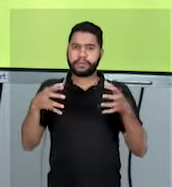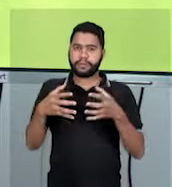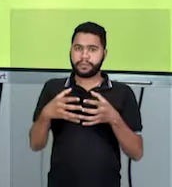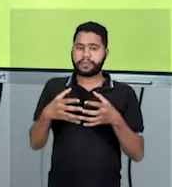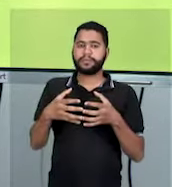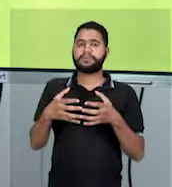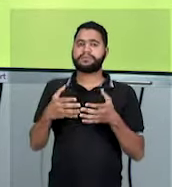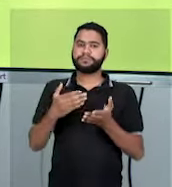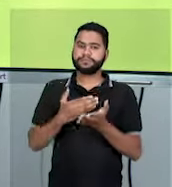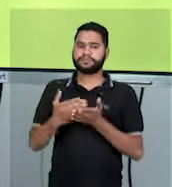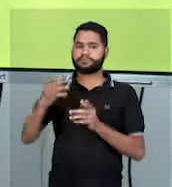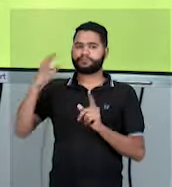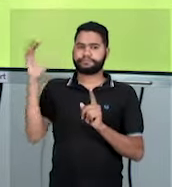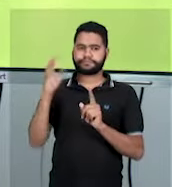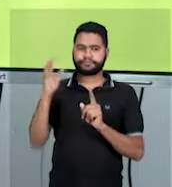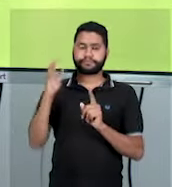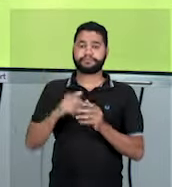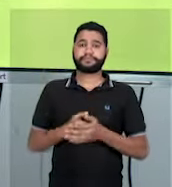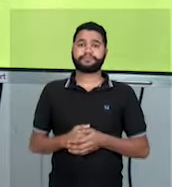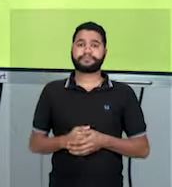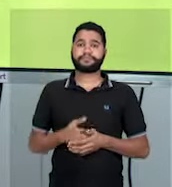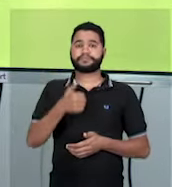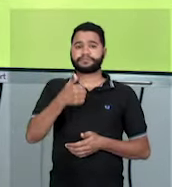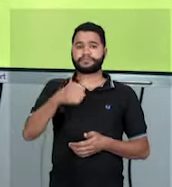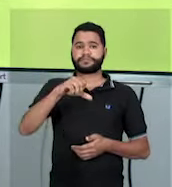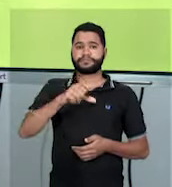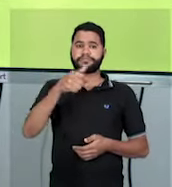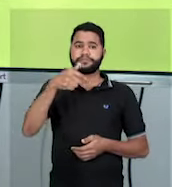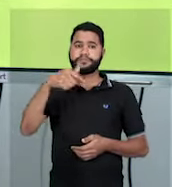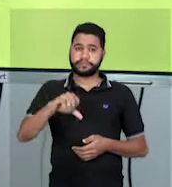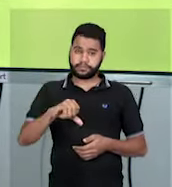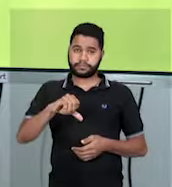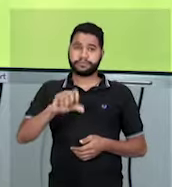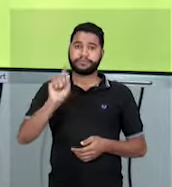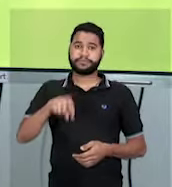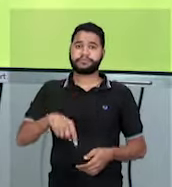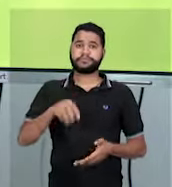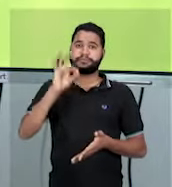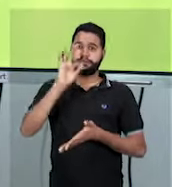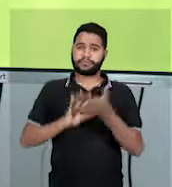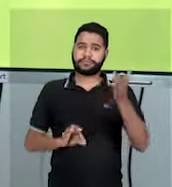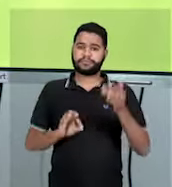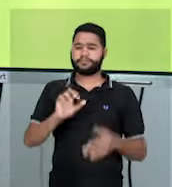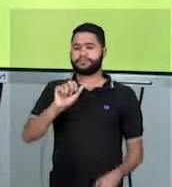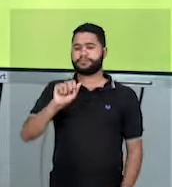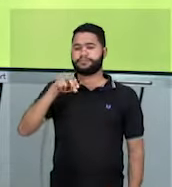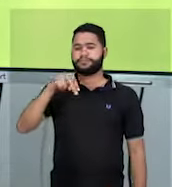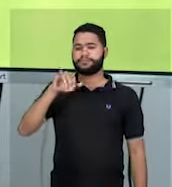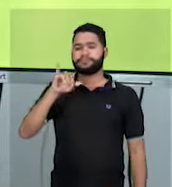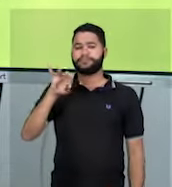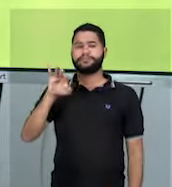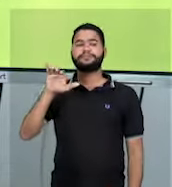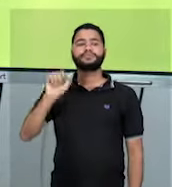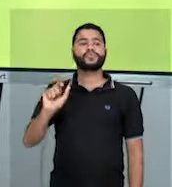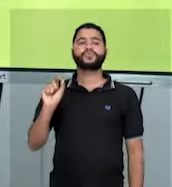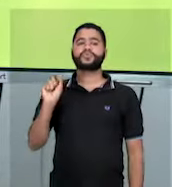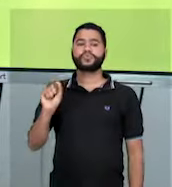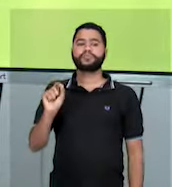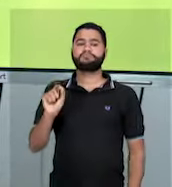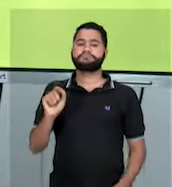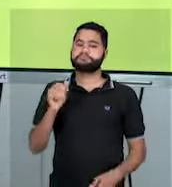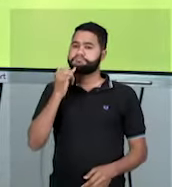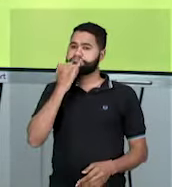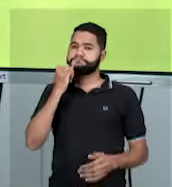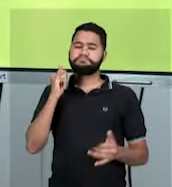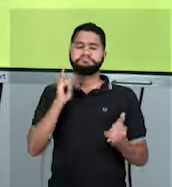a pressionar o governo brasileiro. Então, em 79 é assinada a anistia, né, ampla, geral e restrita, em que são